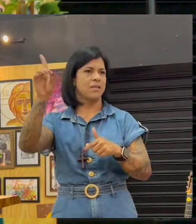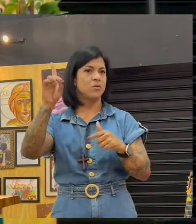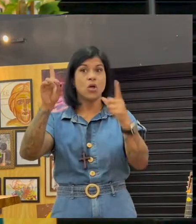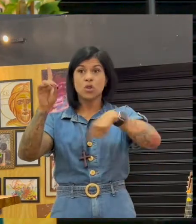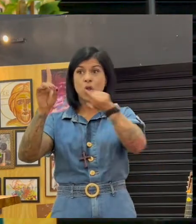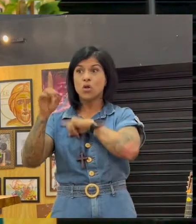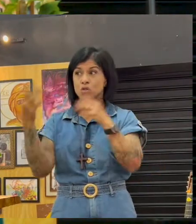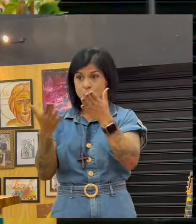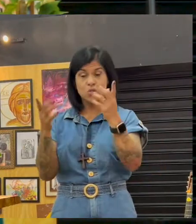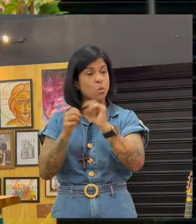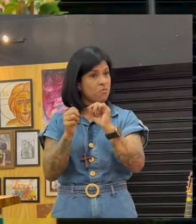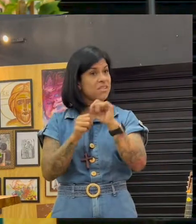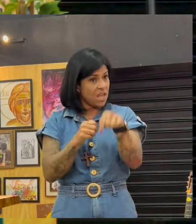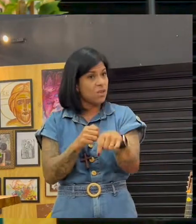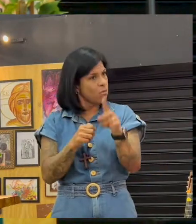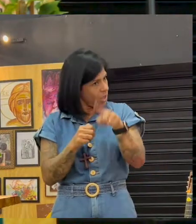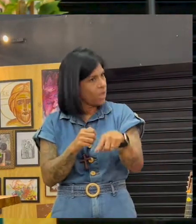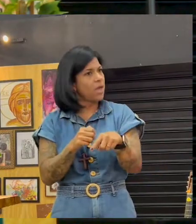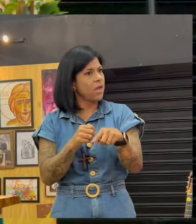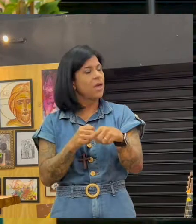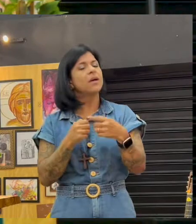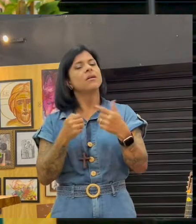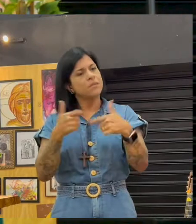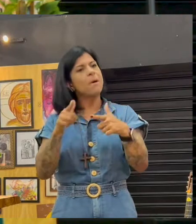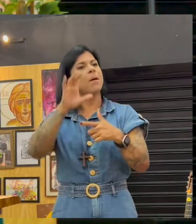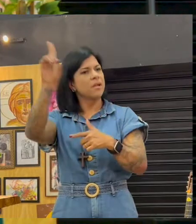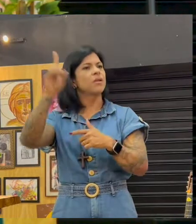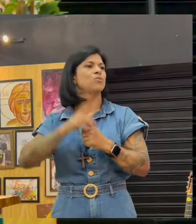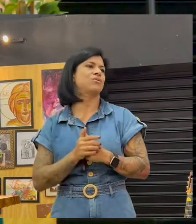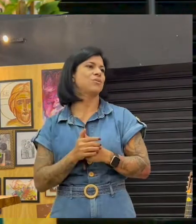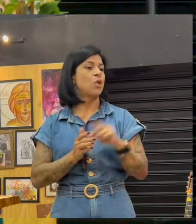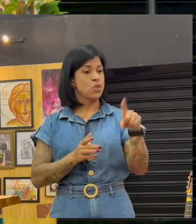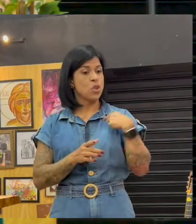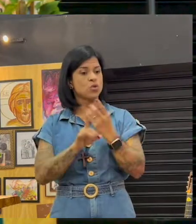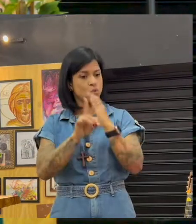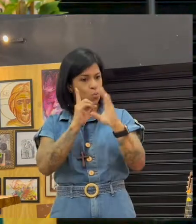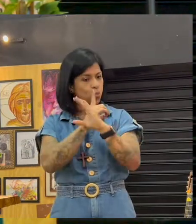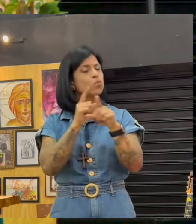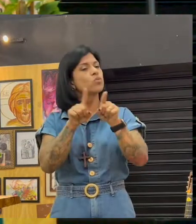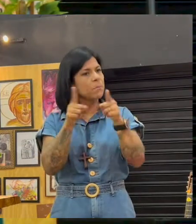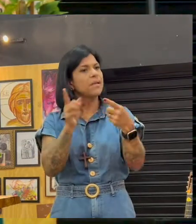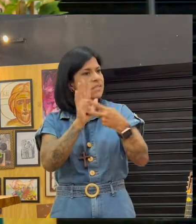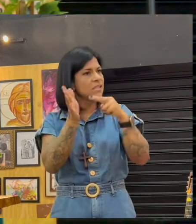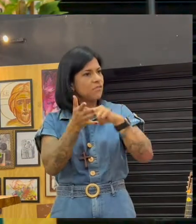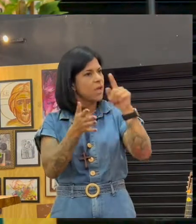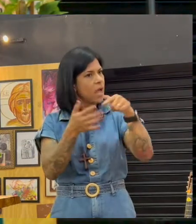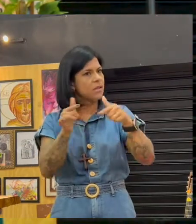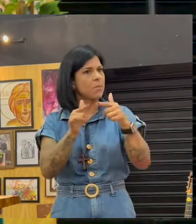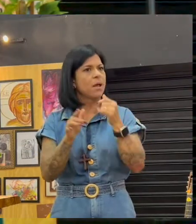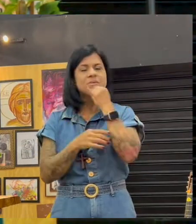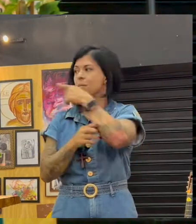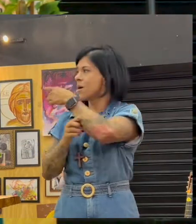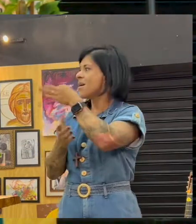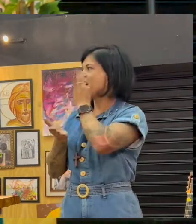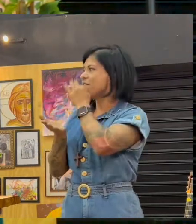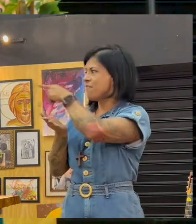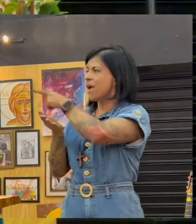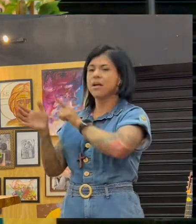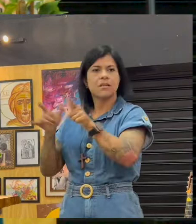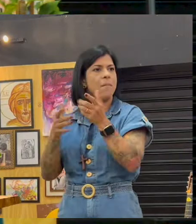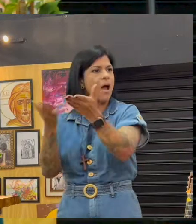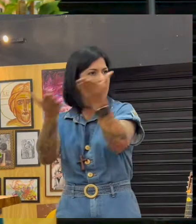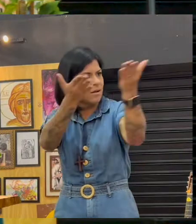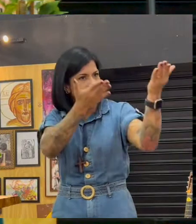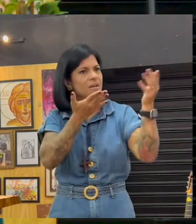fazendo, sabe? É isso que nos lembra que nosso trabalho também é um culto a Deus. Quem está no café, está trabalhando, está